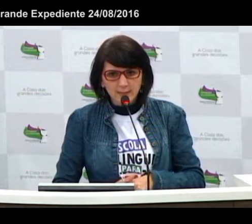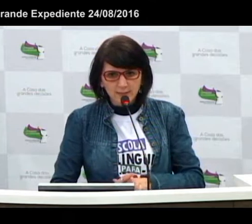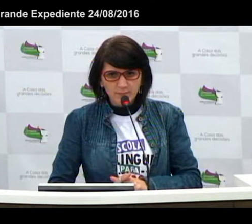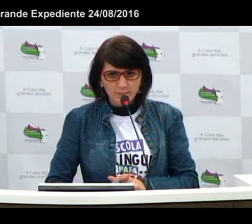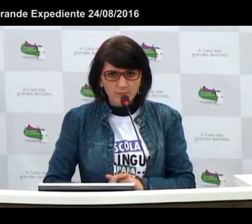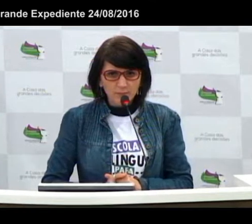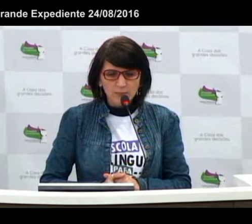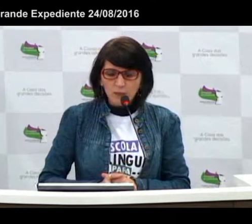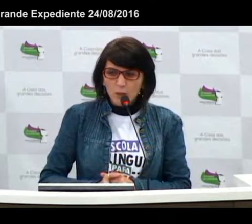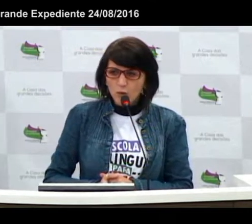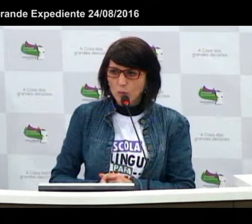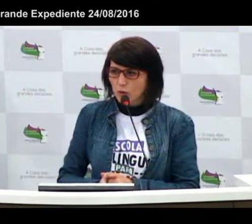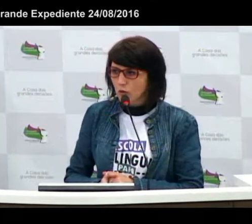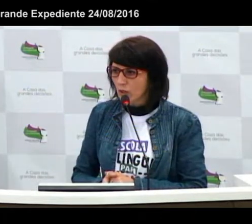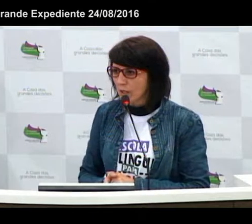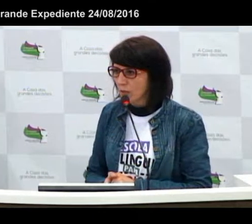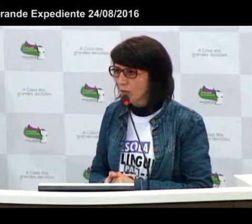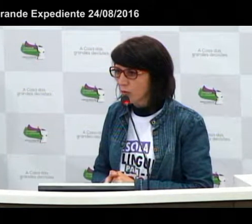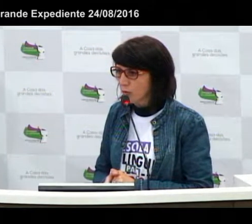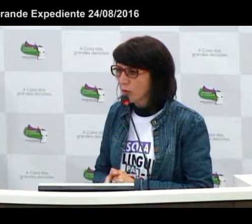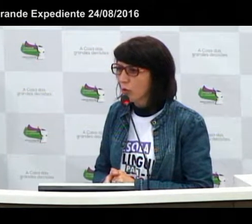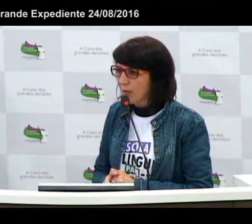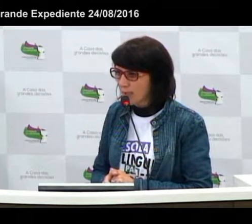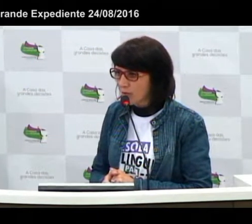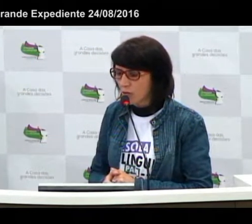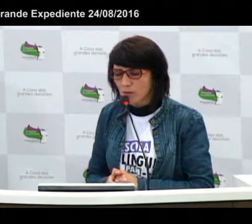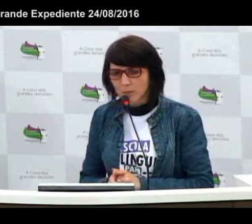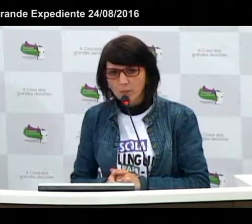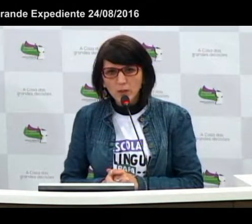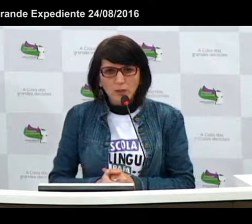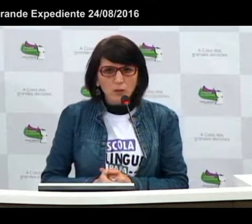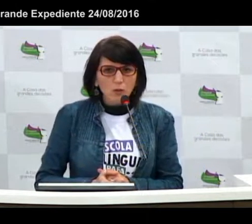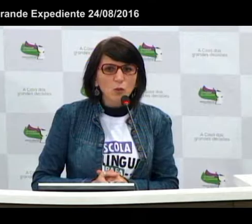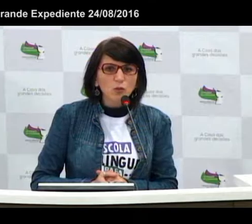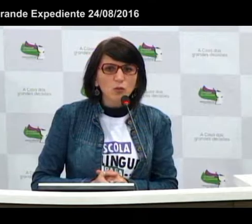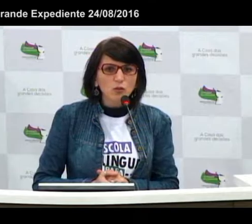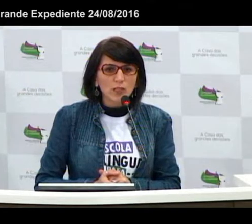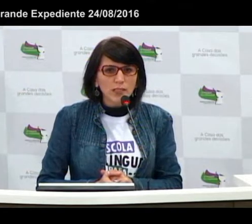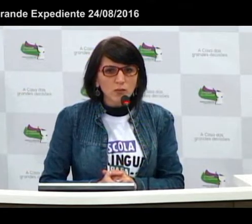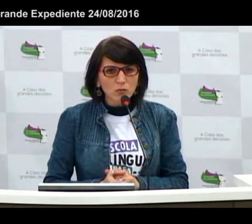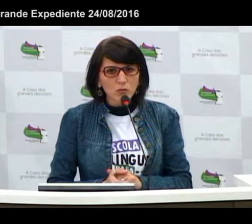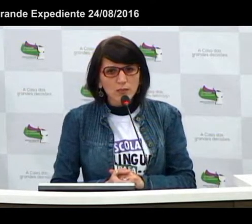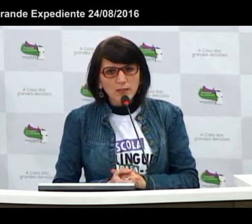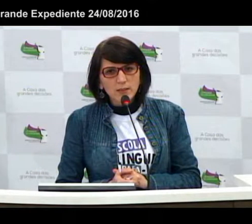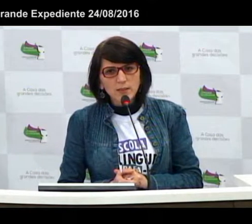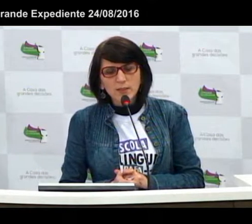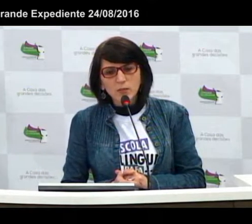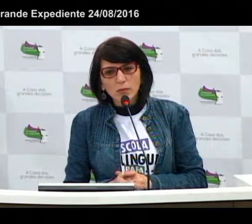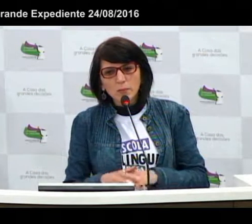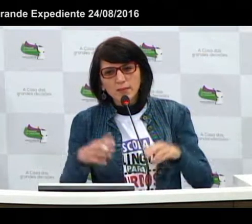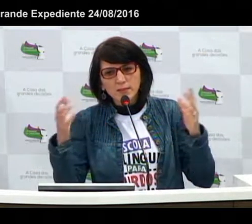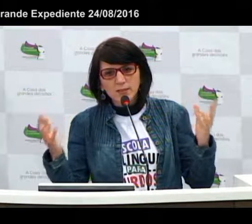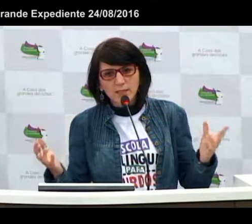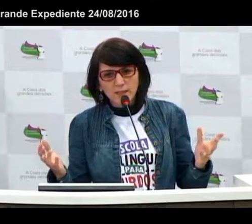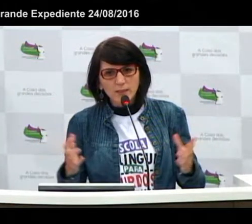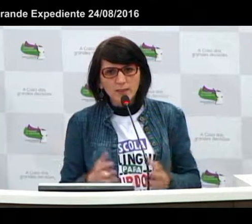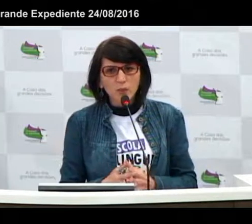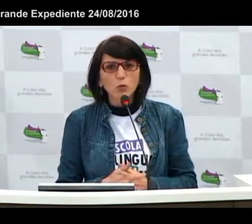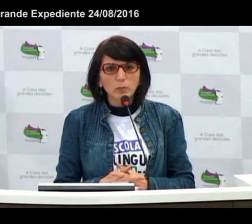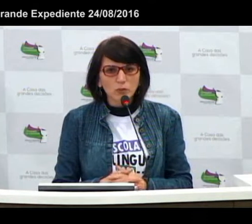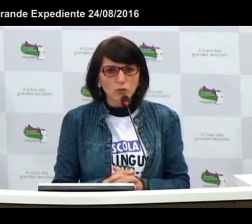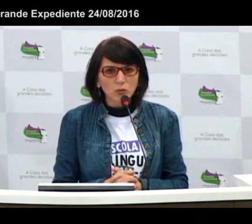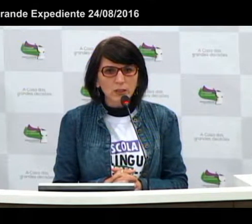piedade, como sujeitos doentes, como sujeitos que estão à mercê